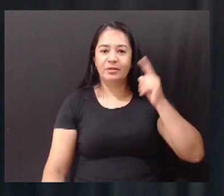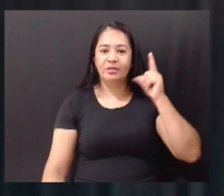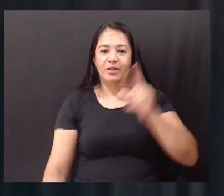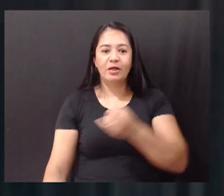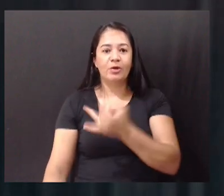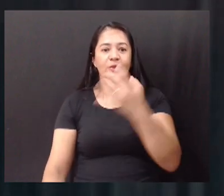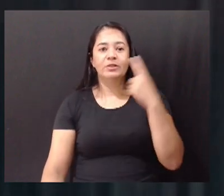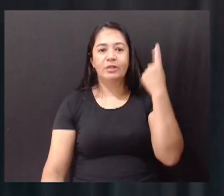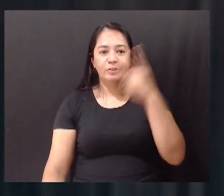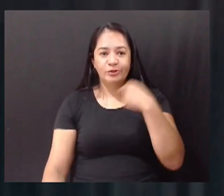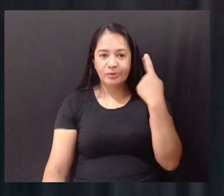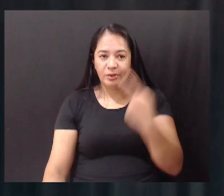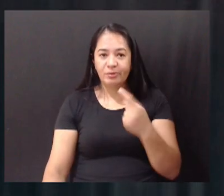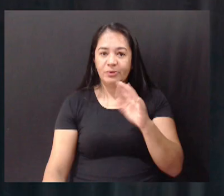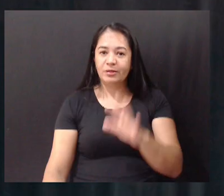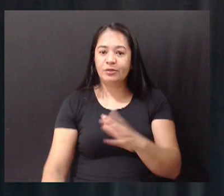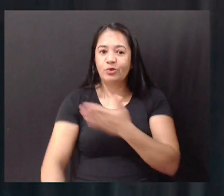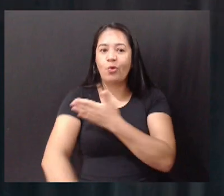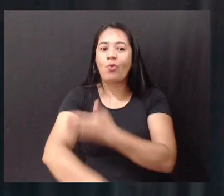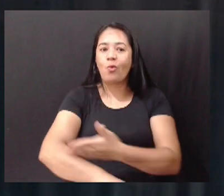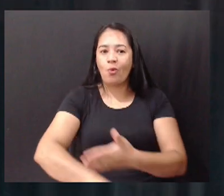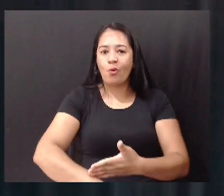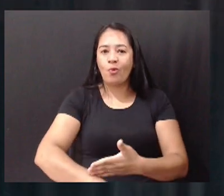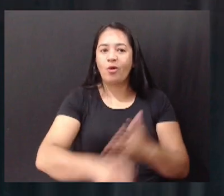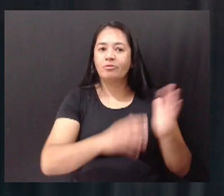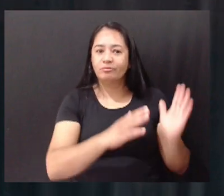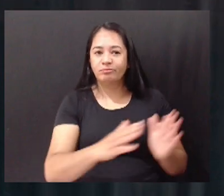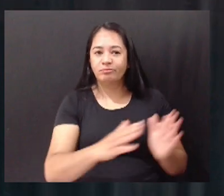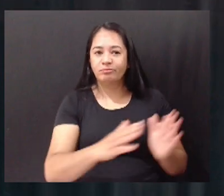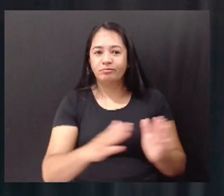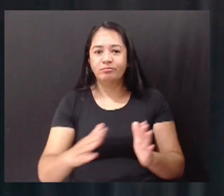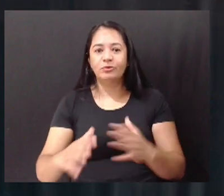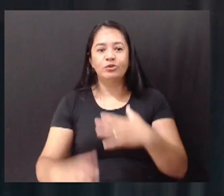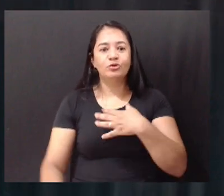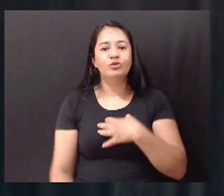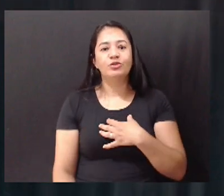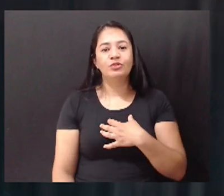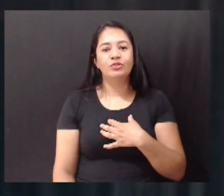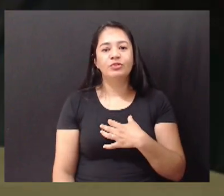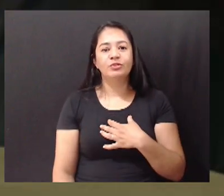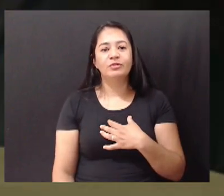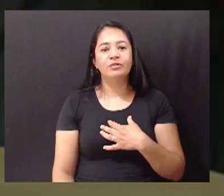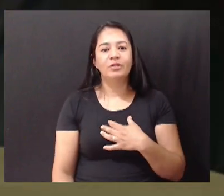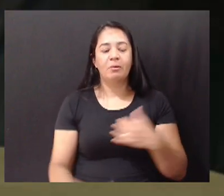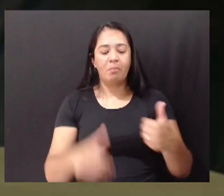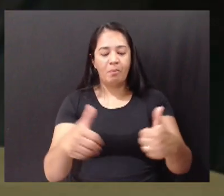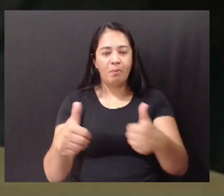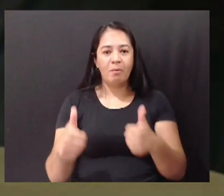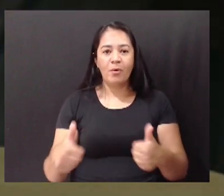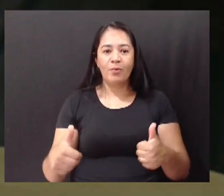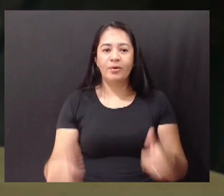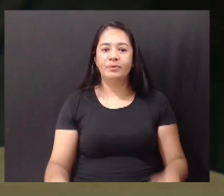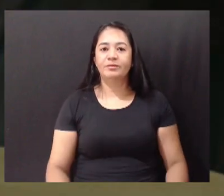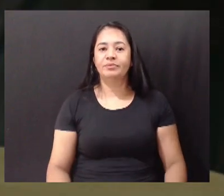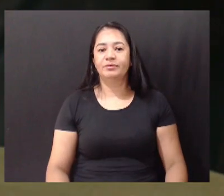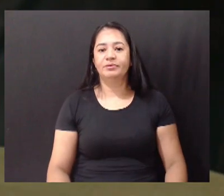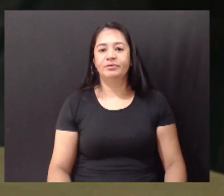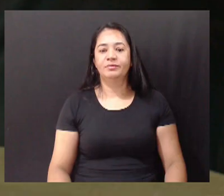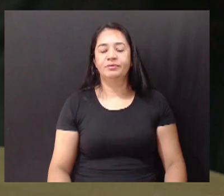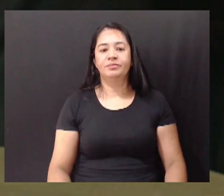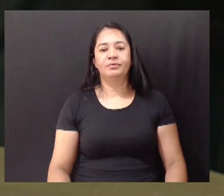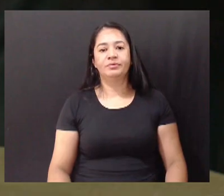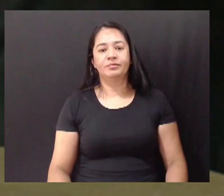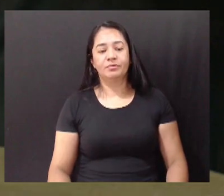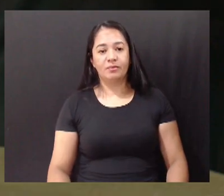tempo. Isso costuma funcionar de uma forma muito efetiva. Excelente. Manter o foco, né? A gente precisa manter o